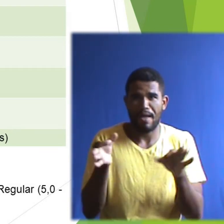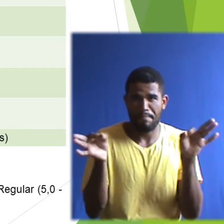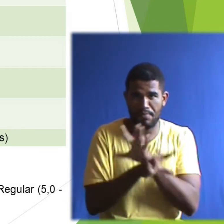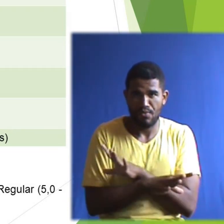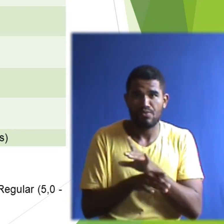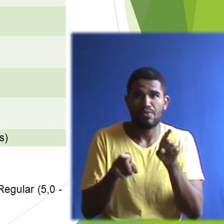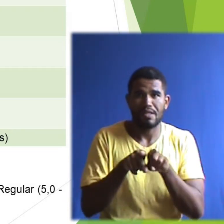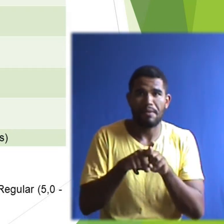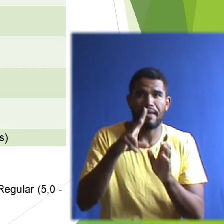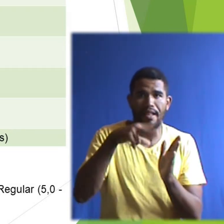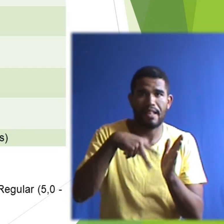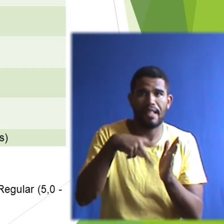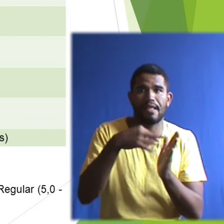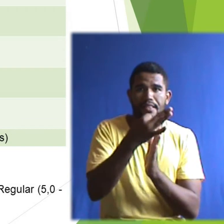são